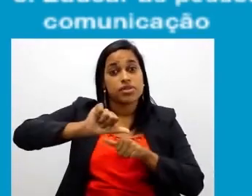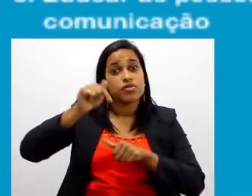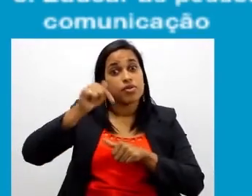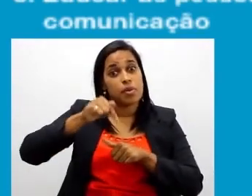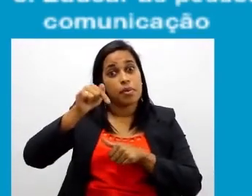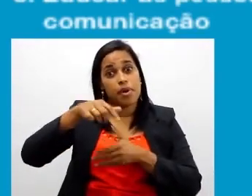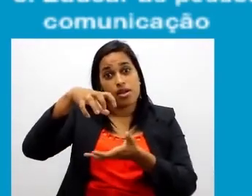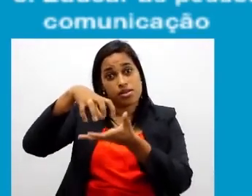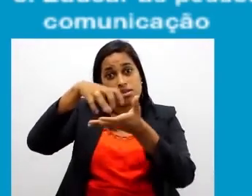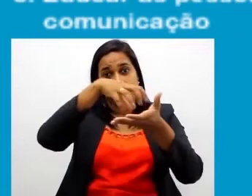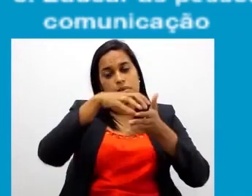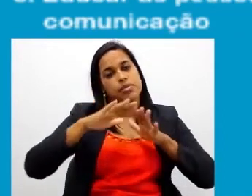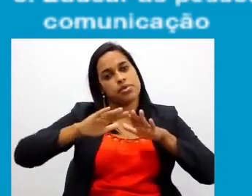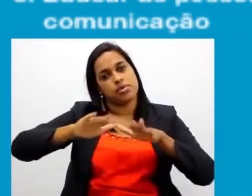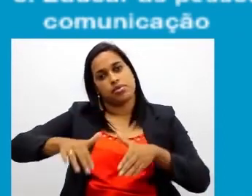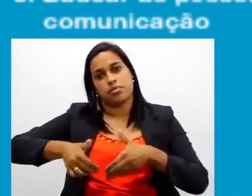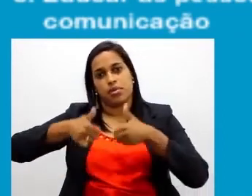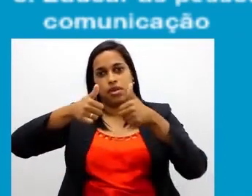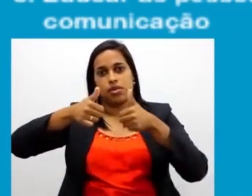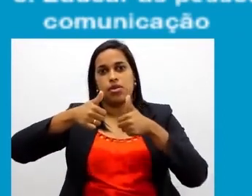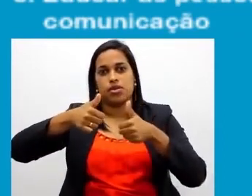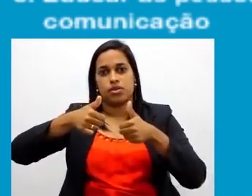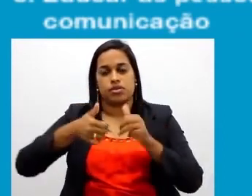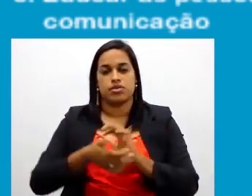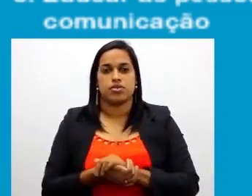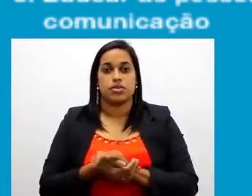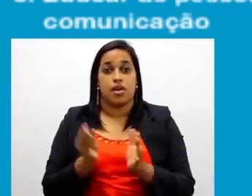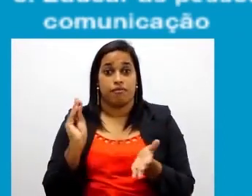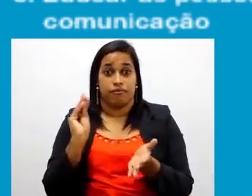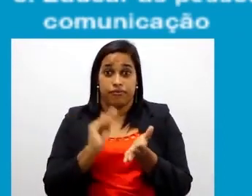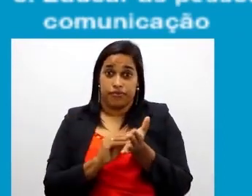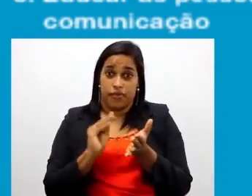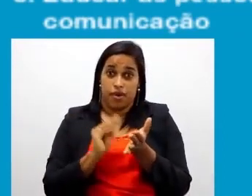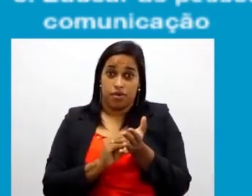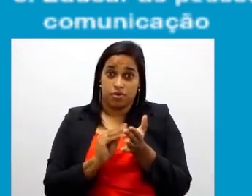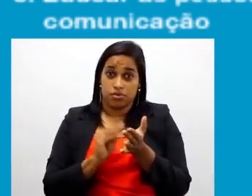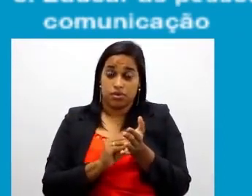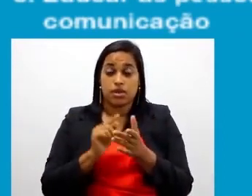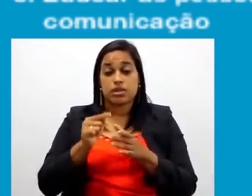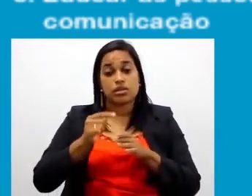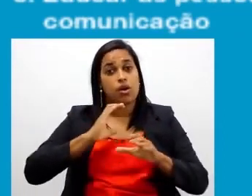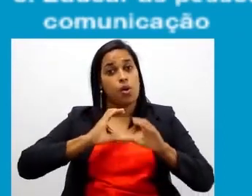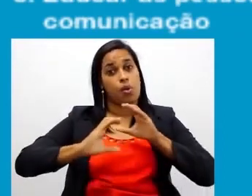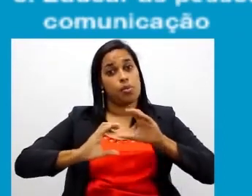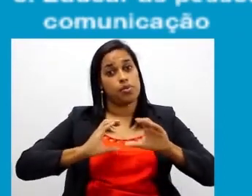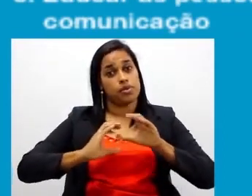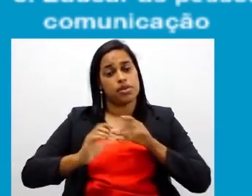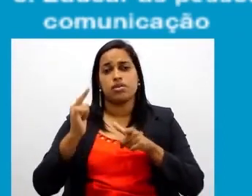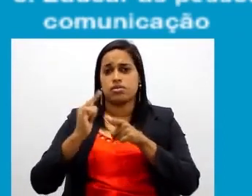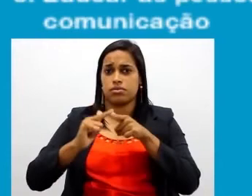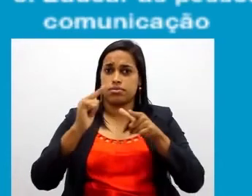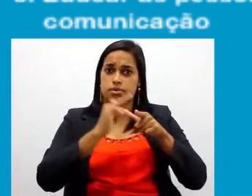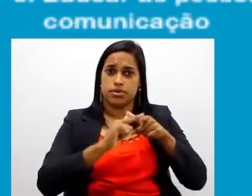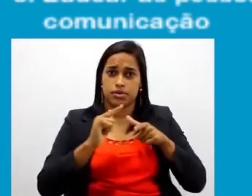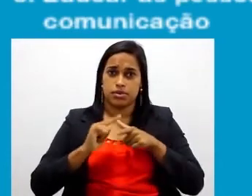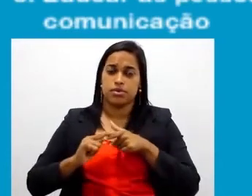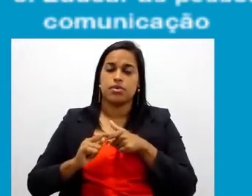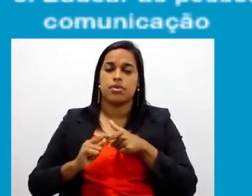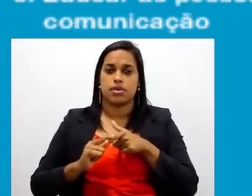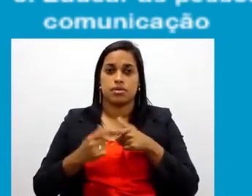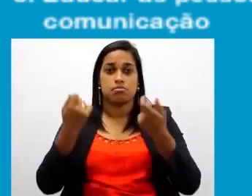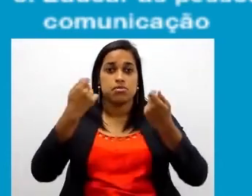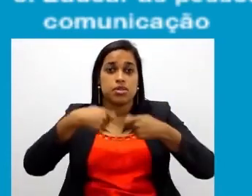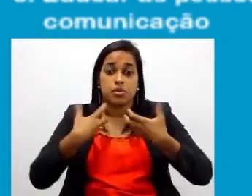nossos departamentos em departamentos melhores. A falta dessa fluidez de comunicação é problemático e a gente